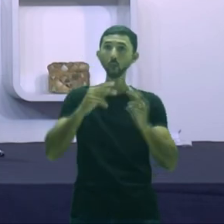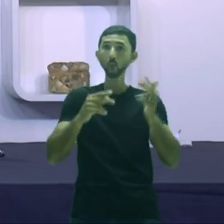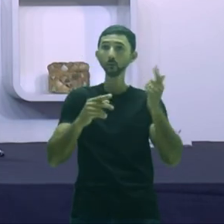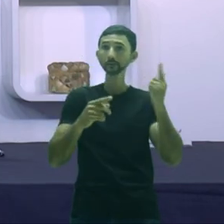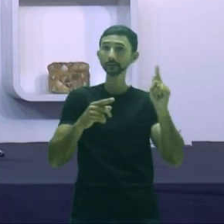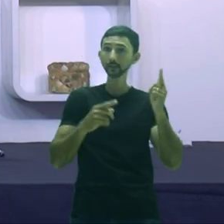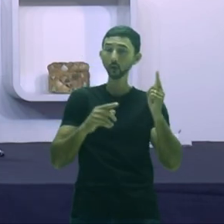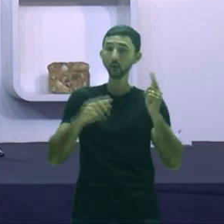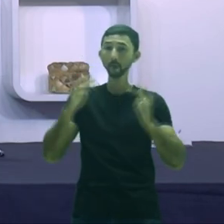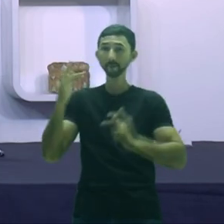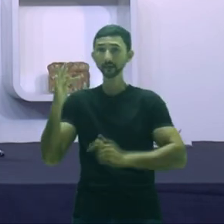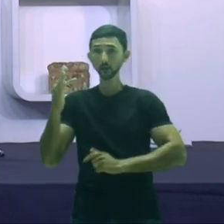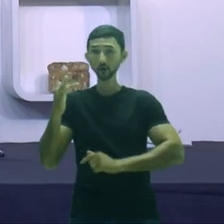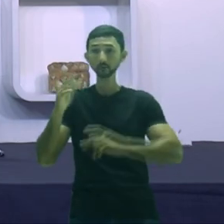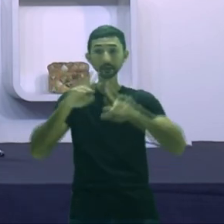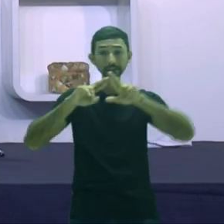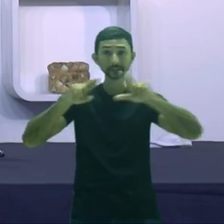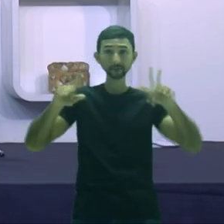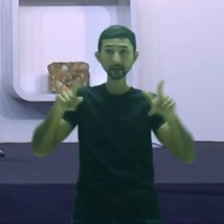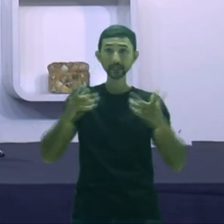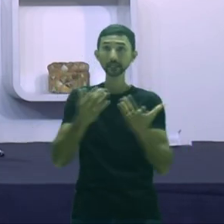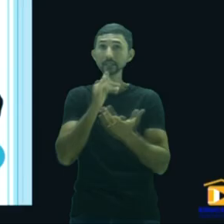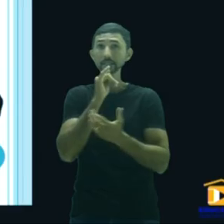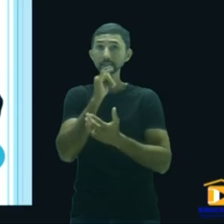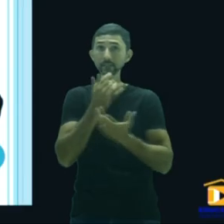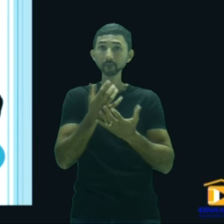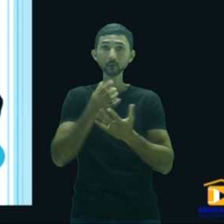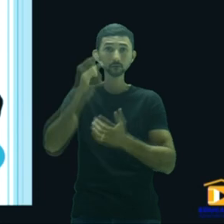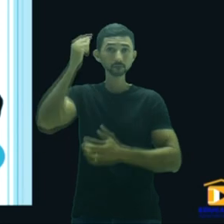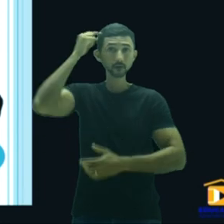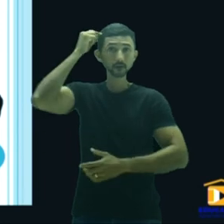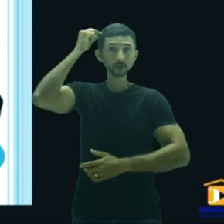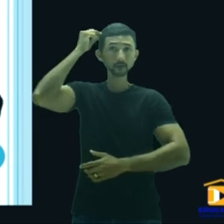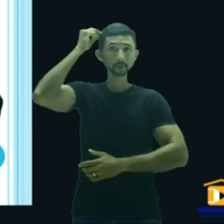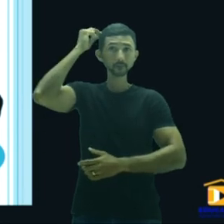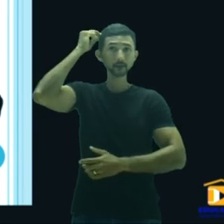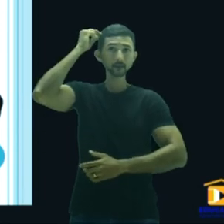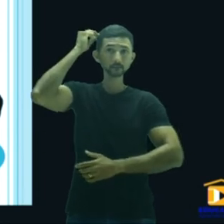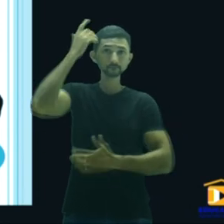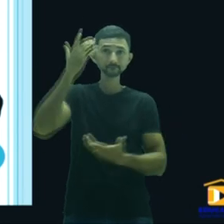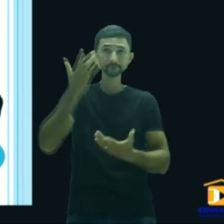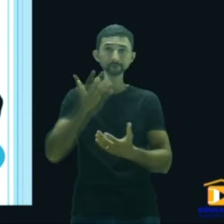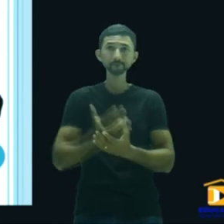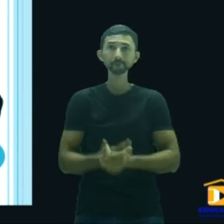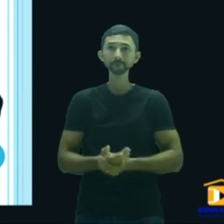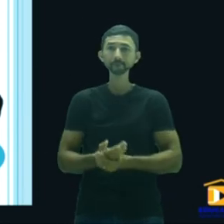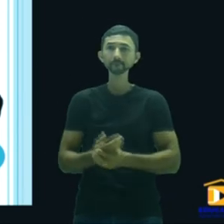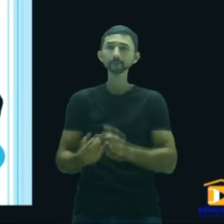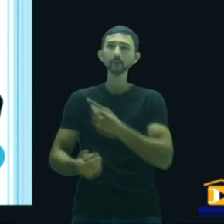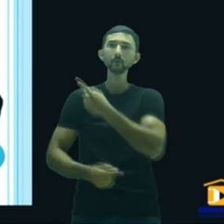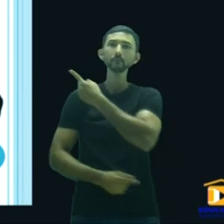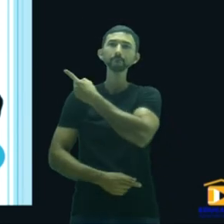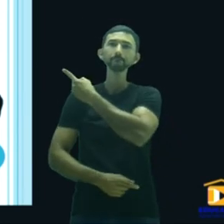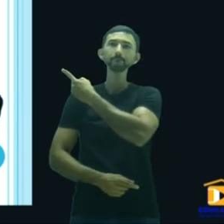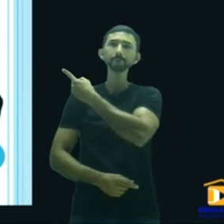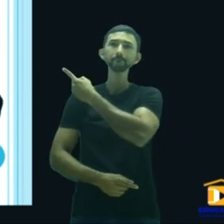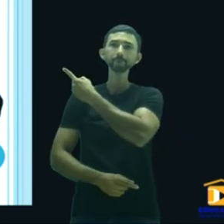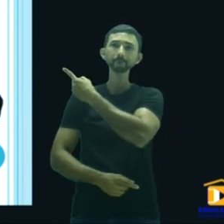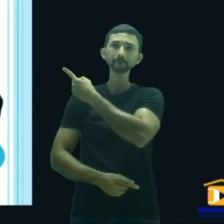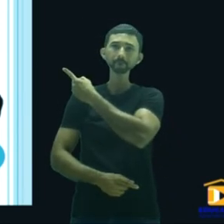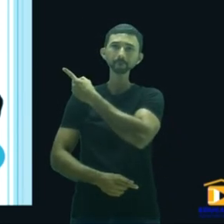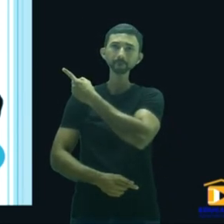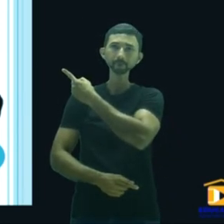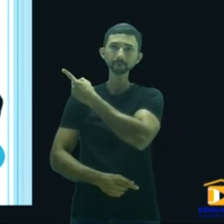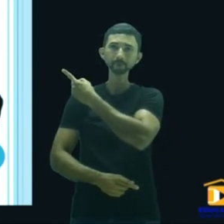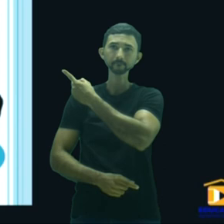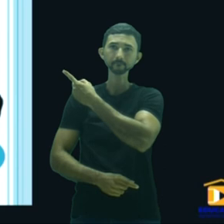ser analisada também, como a questão do cabelo. Você tem aí na imagem,